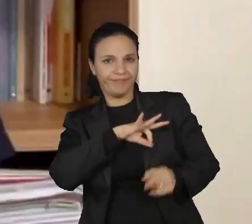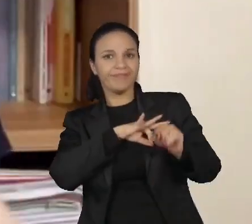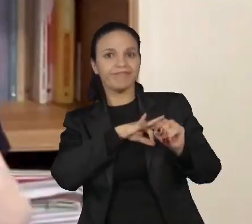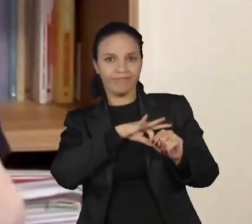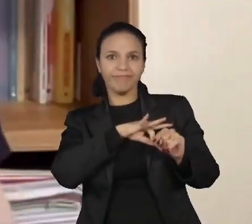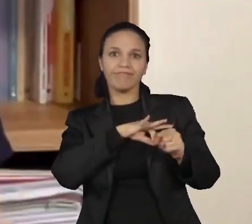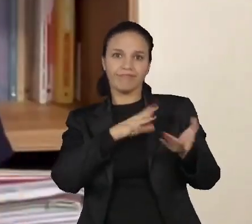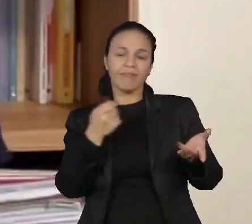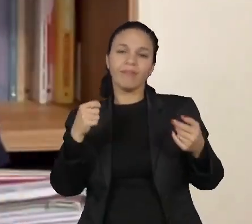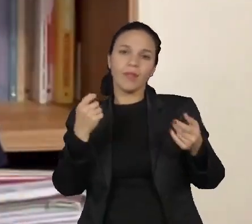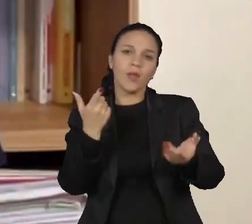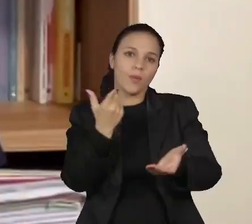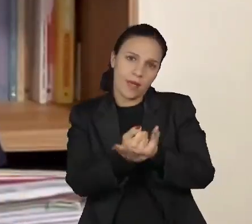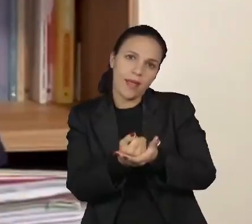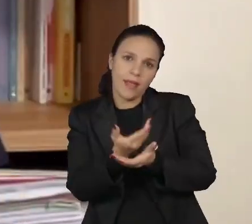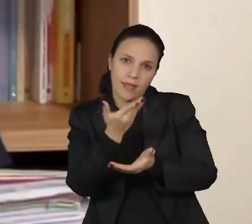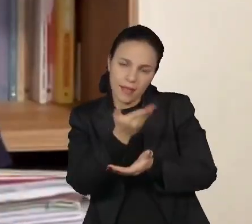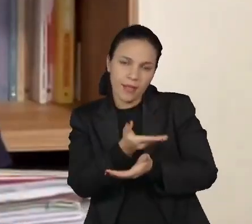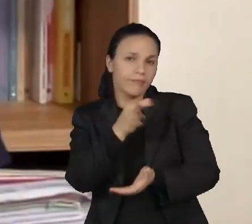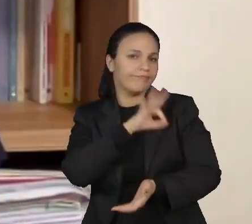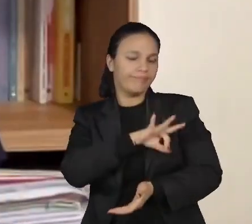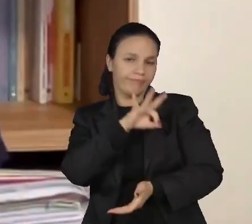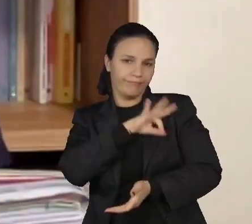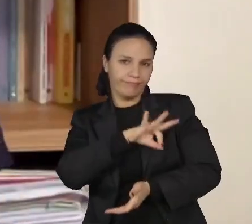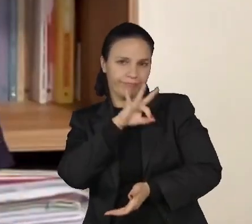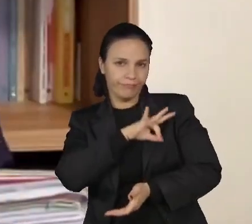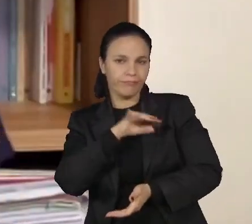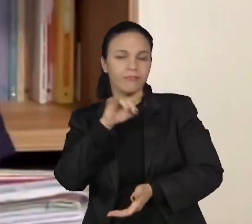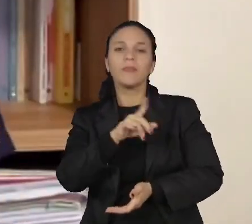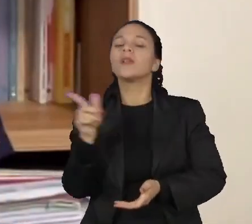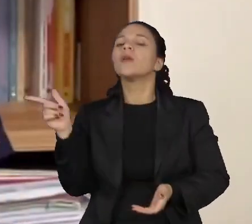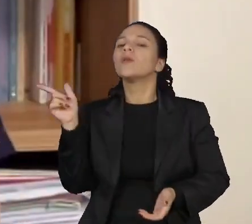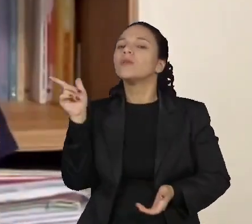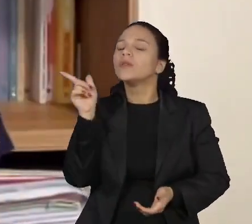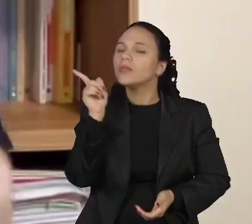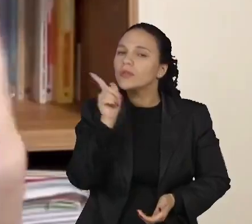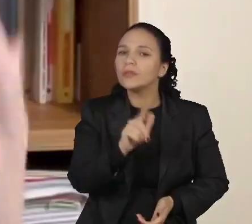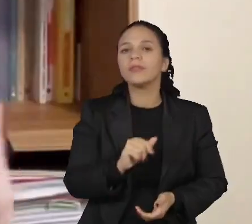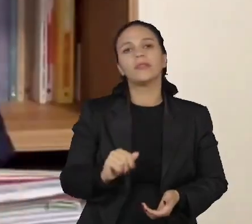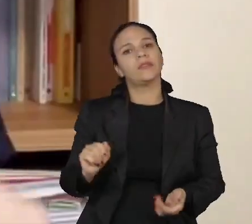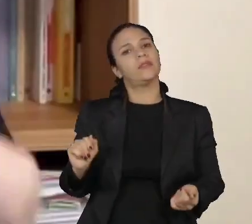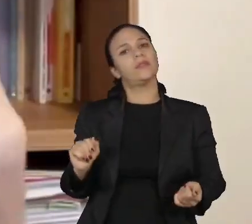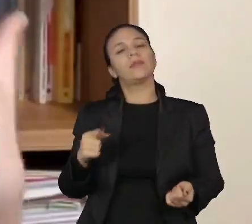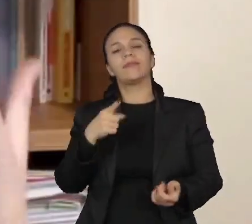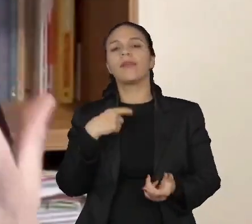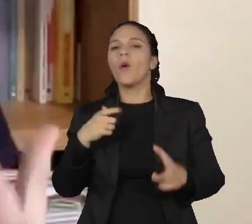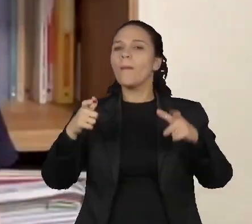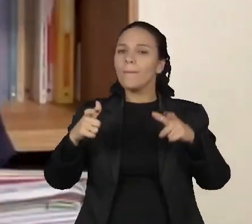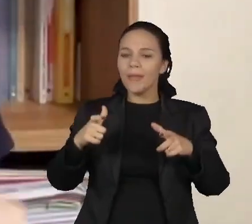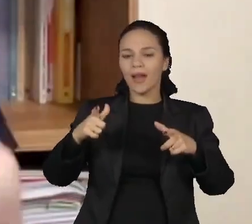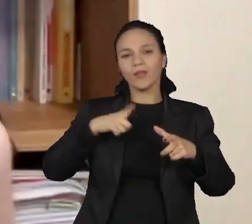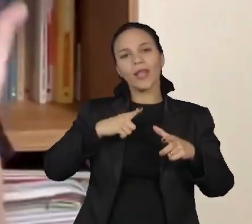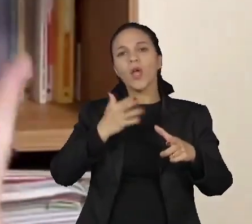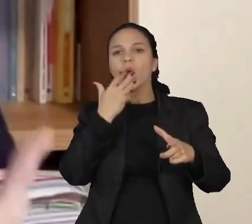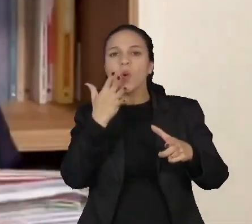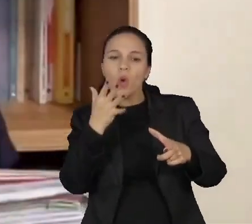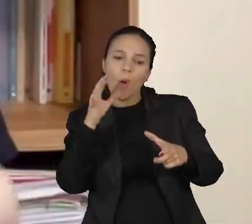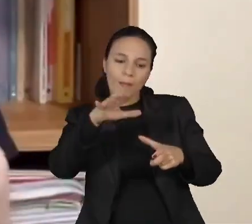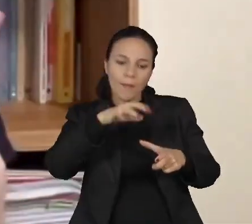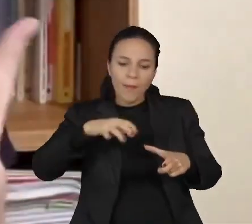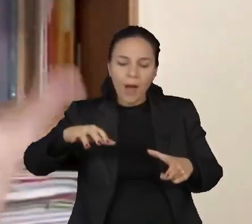pessoa precisa, né? O dinheiro como um elemento fundamental para ela acessar um prato que seja variado, que seja colorido, que